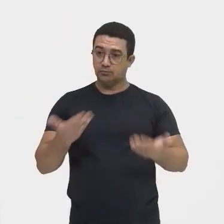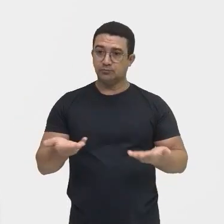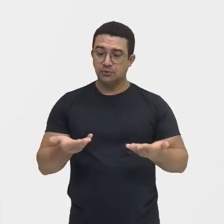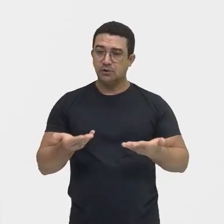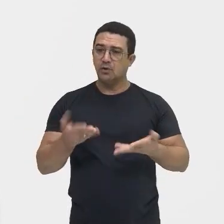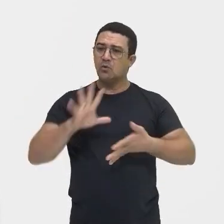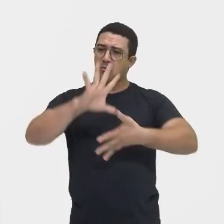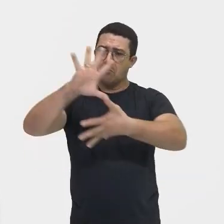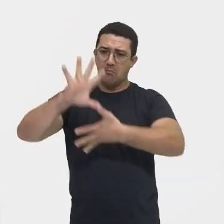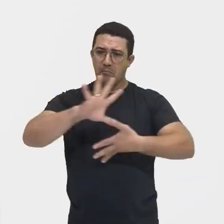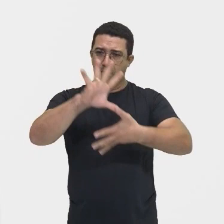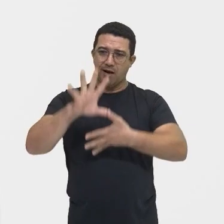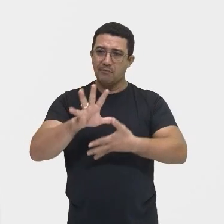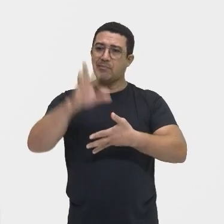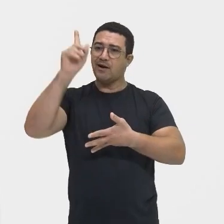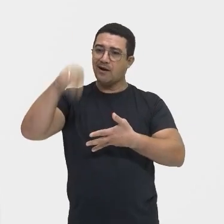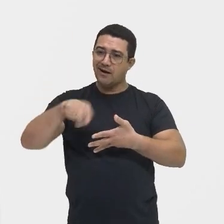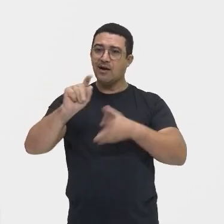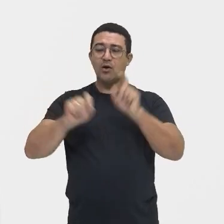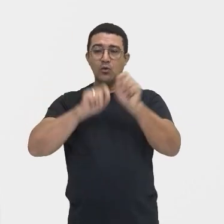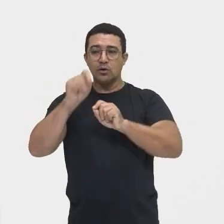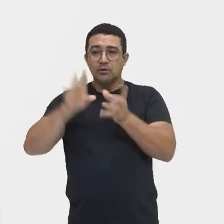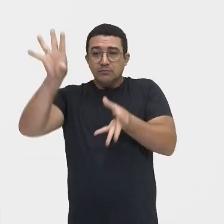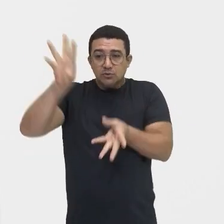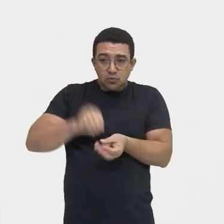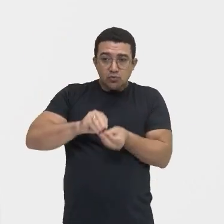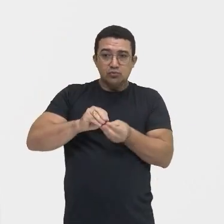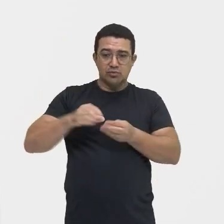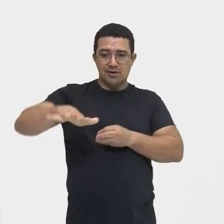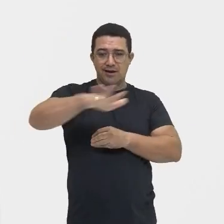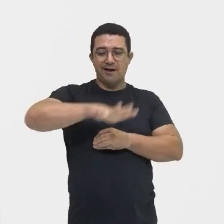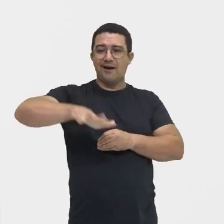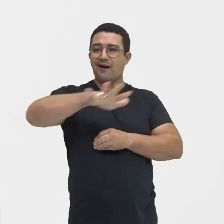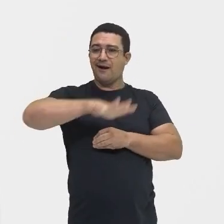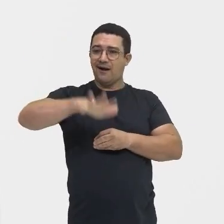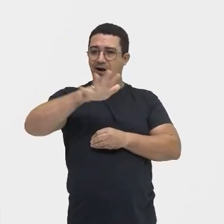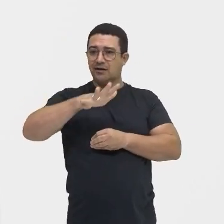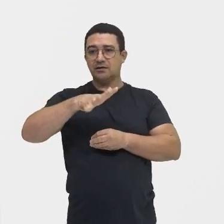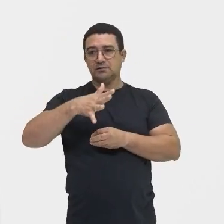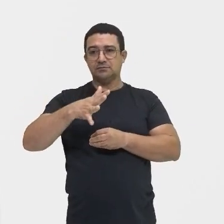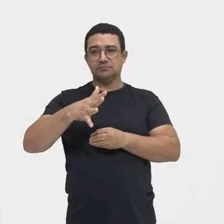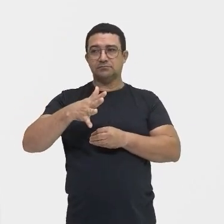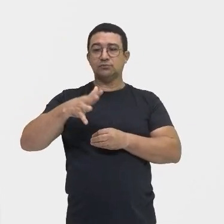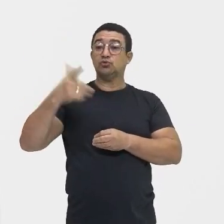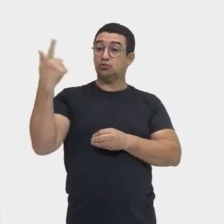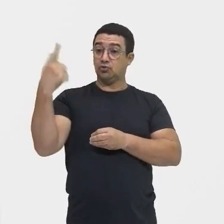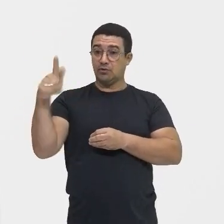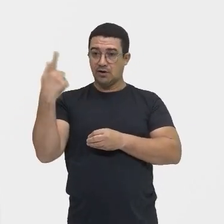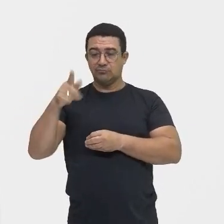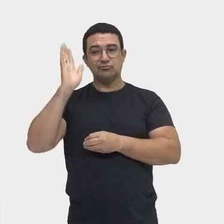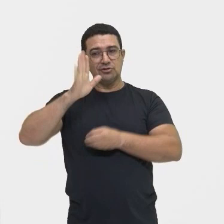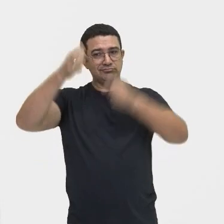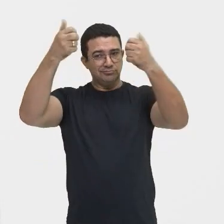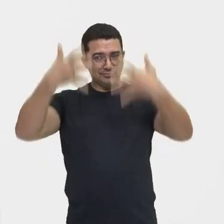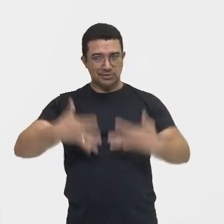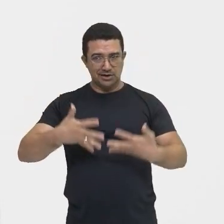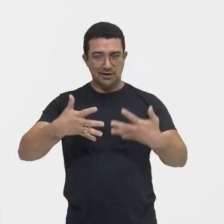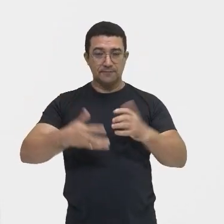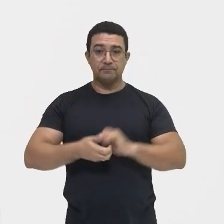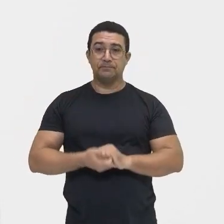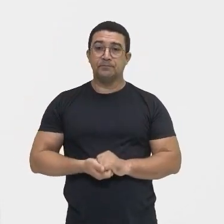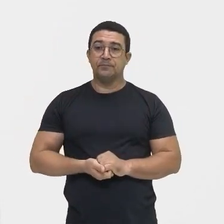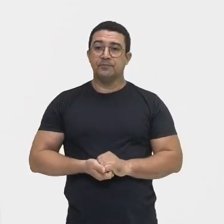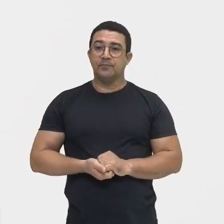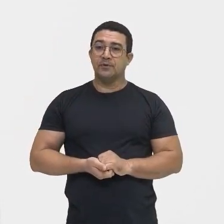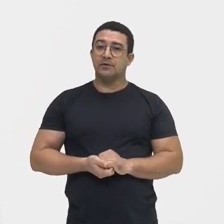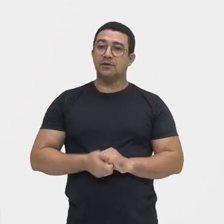Os mapas, eles são a representação reduzida de uma determinada área do espaço geográfico. Eu acabei de explicar para vocês ainda há pouco, tá